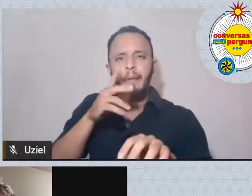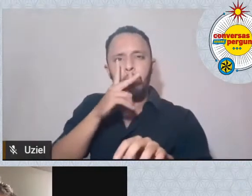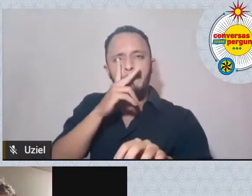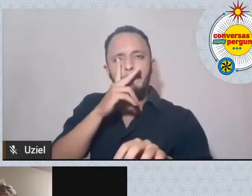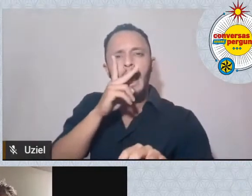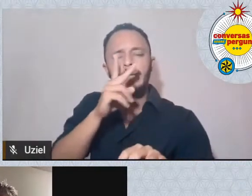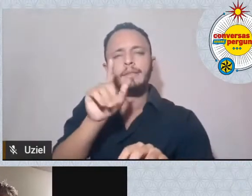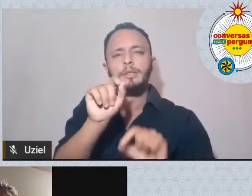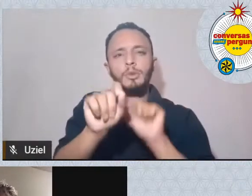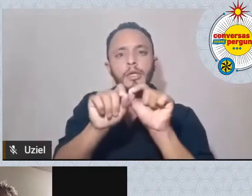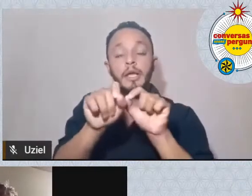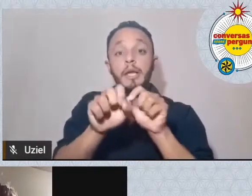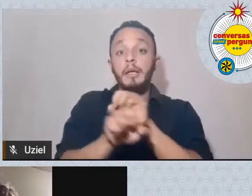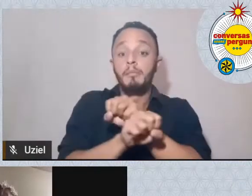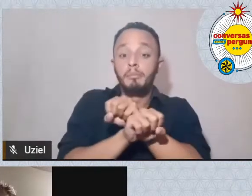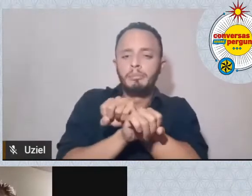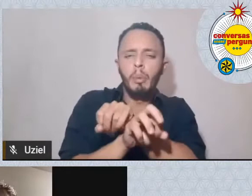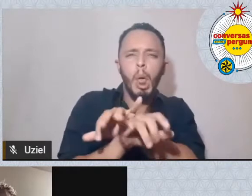uma multiplicação